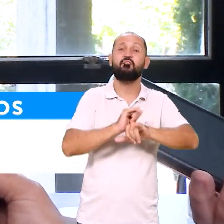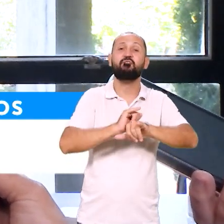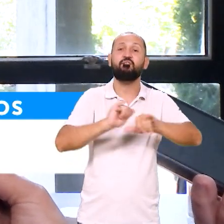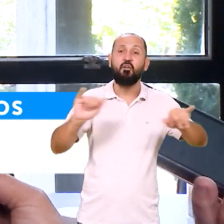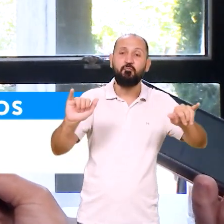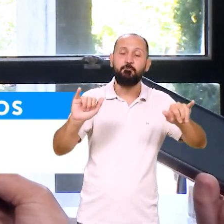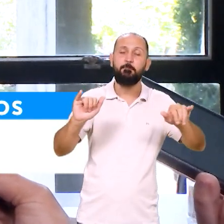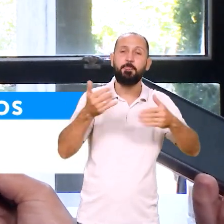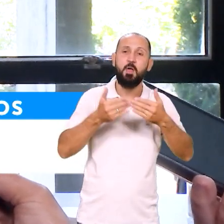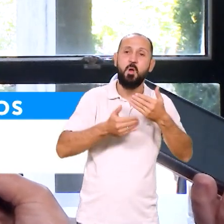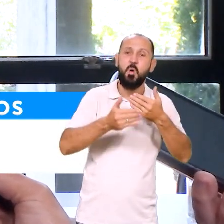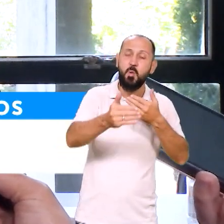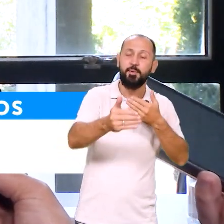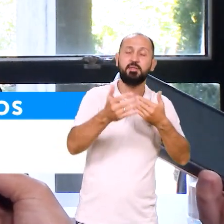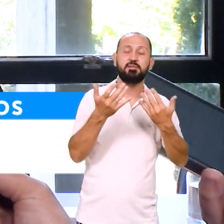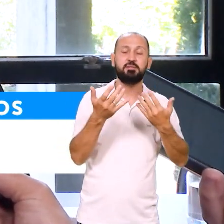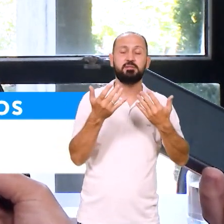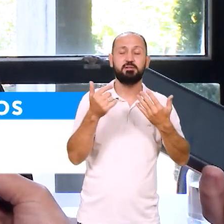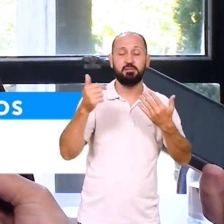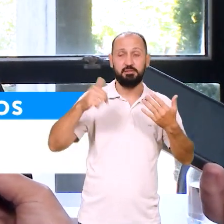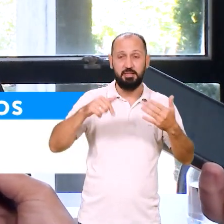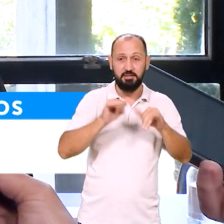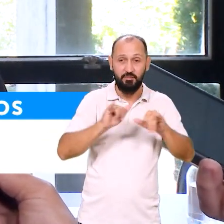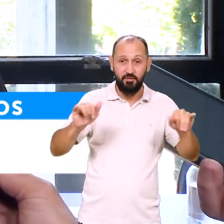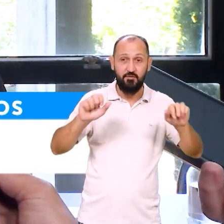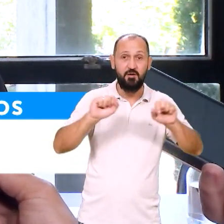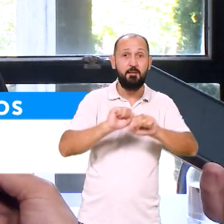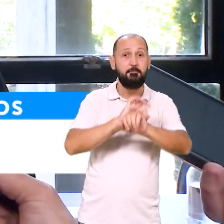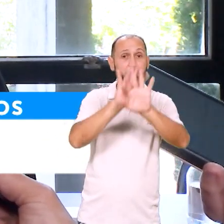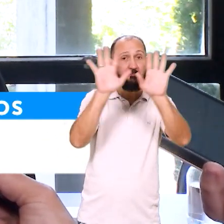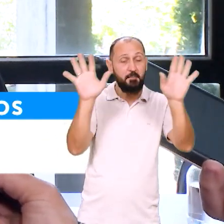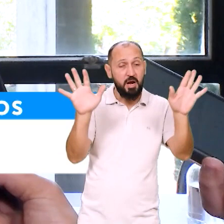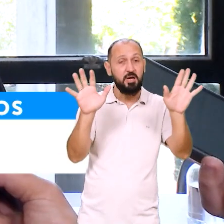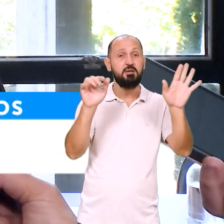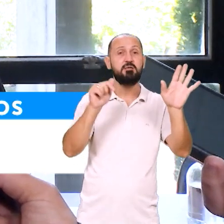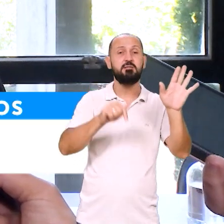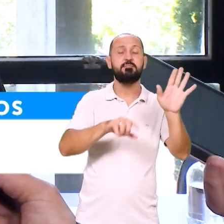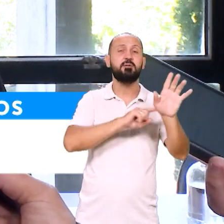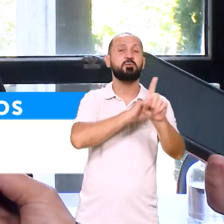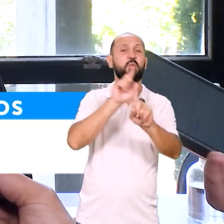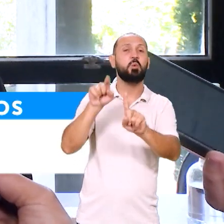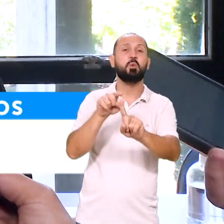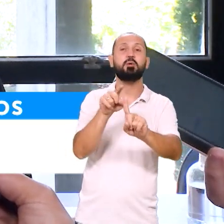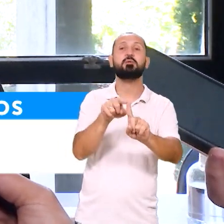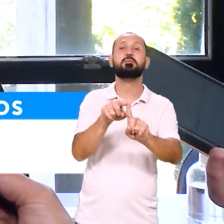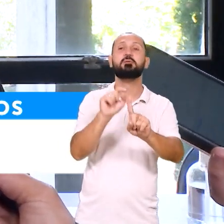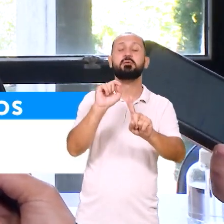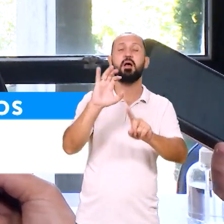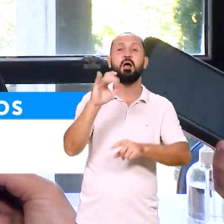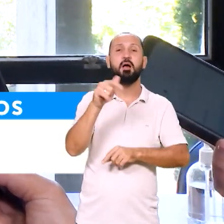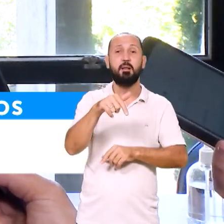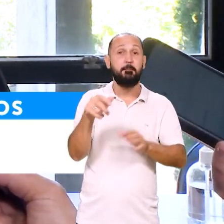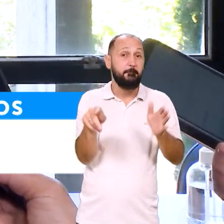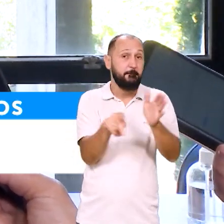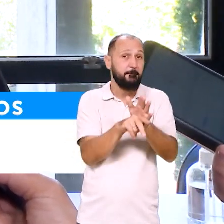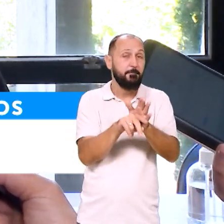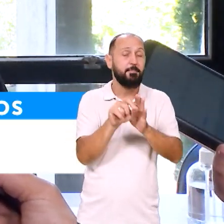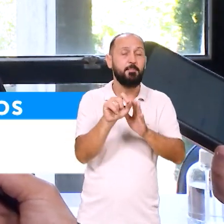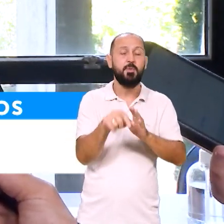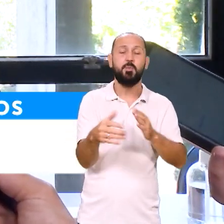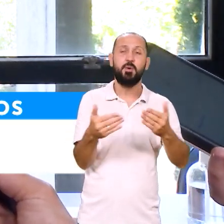em informação e que a partir dessa informação mais transparente e mais voltada à